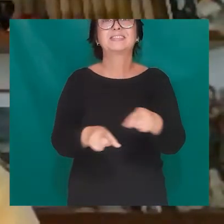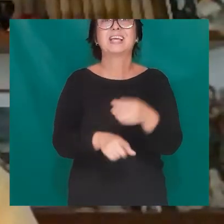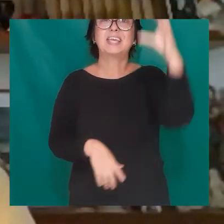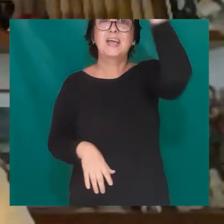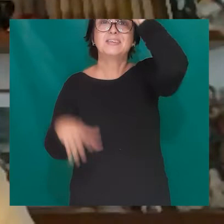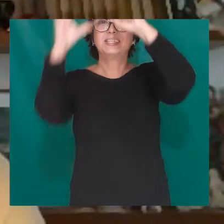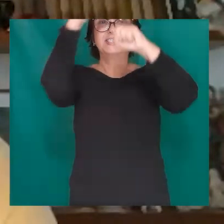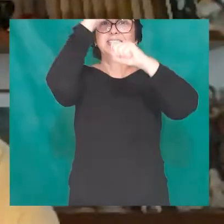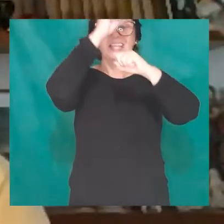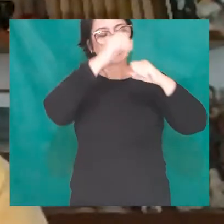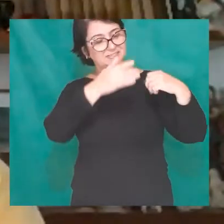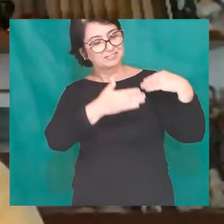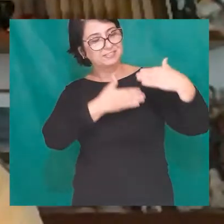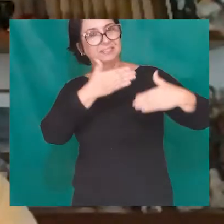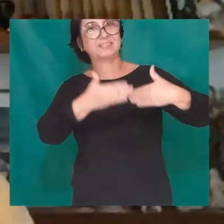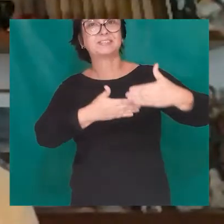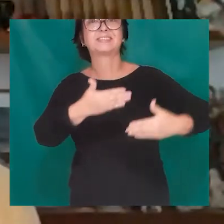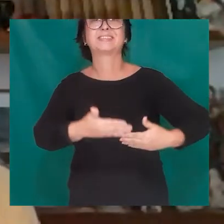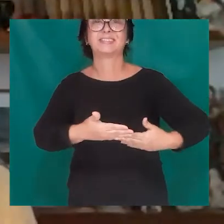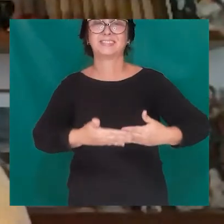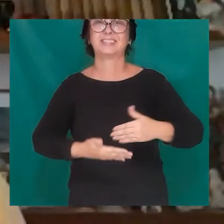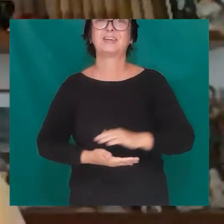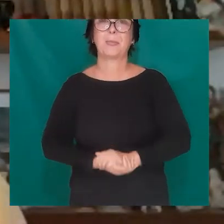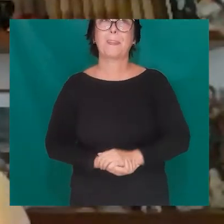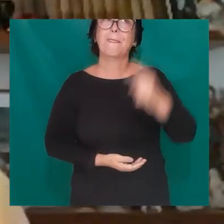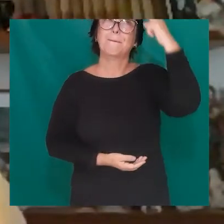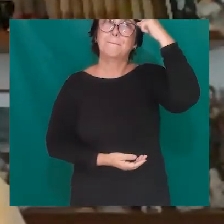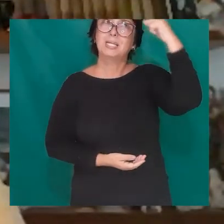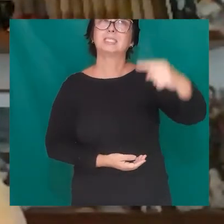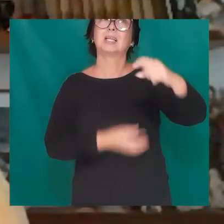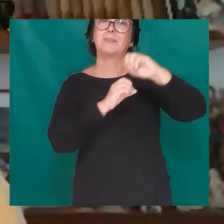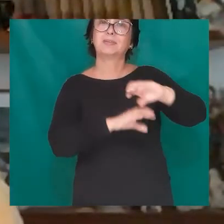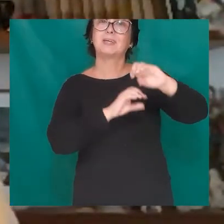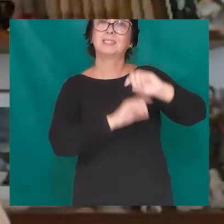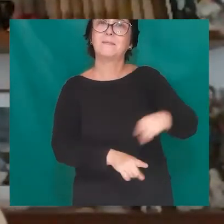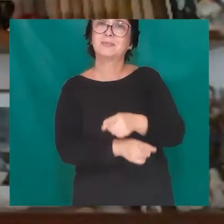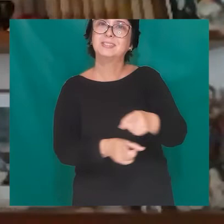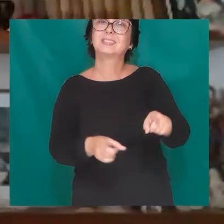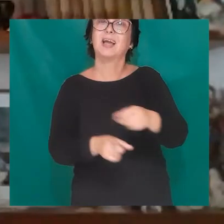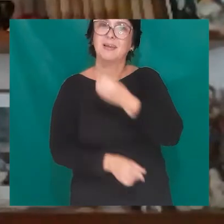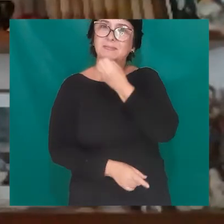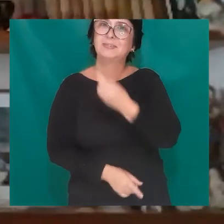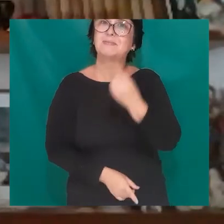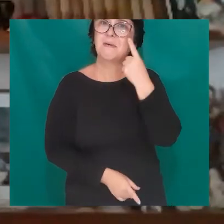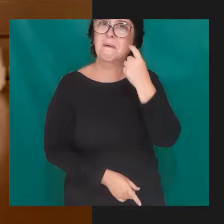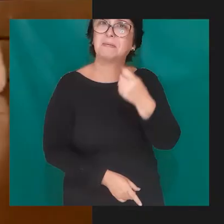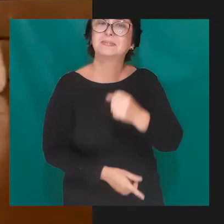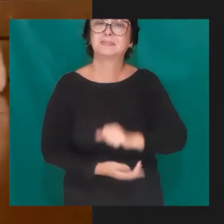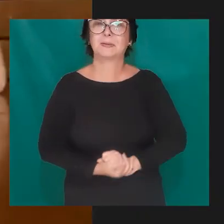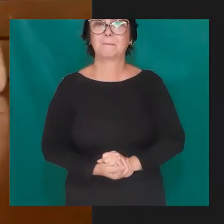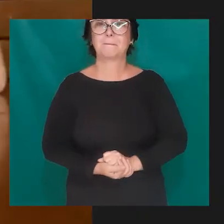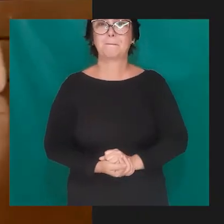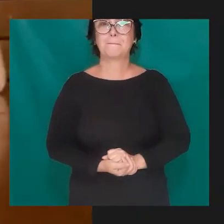e que talvez seja a maior vocação nossa, né, então, pensar uma educação musical que caminhe nesse sentido também é muito interessante. Achar um